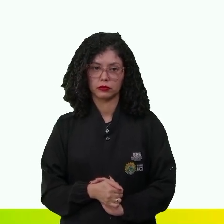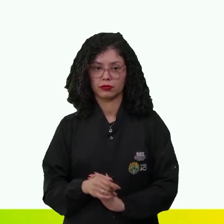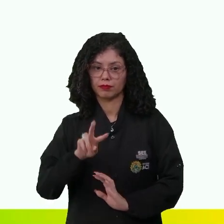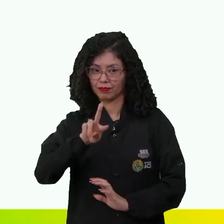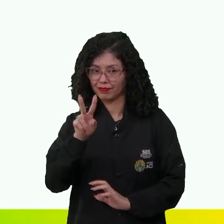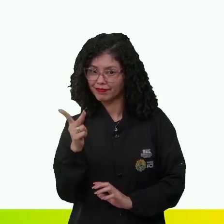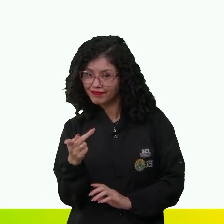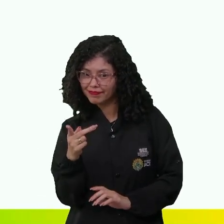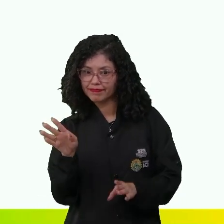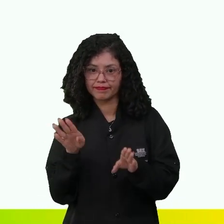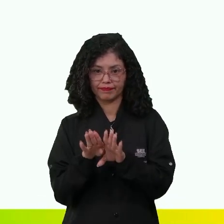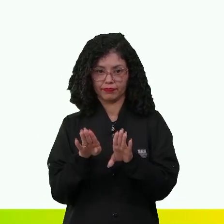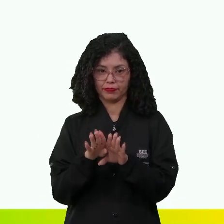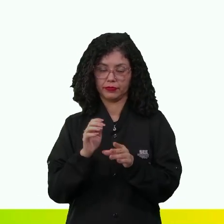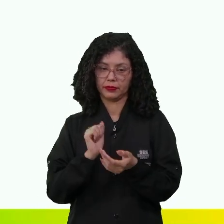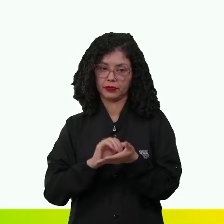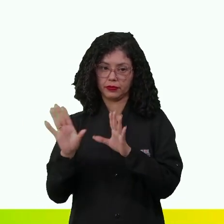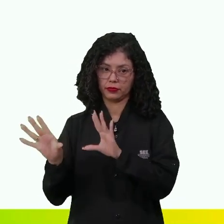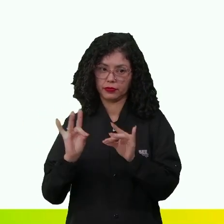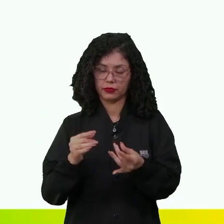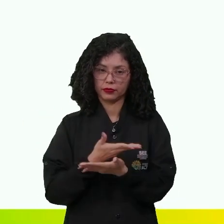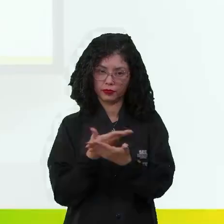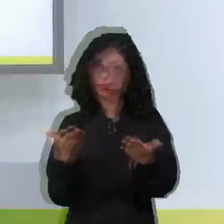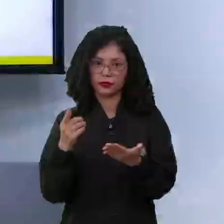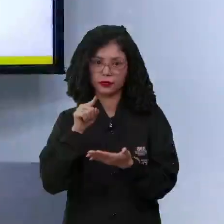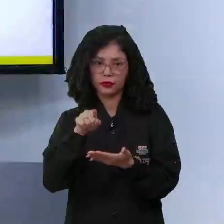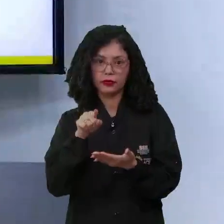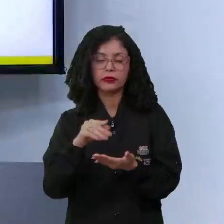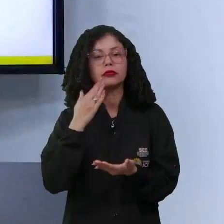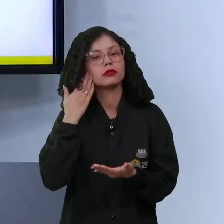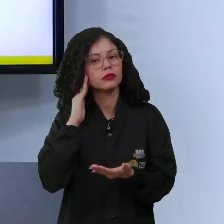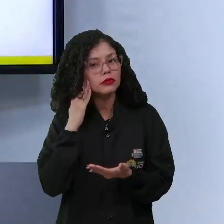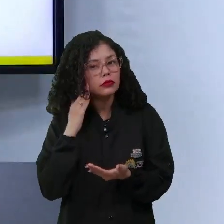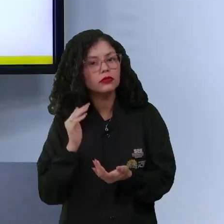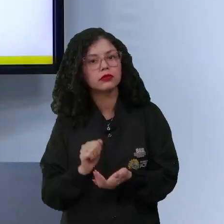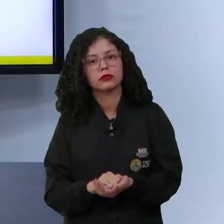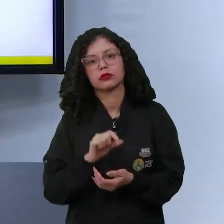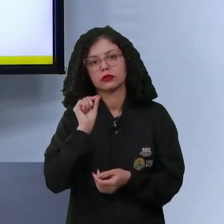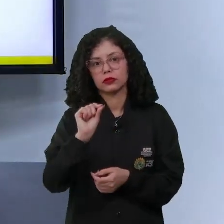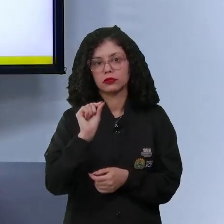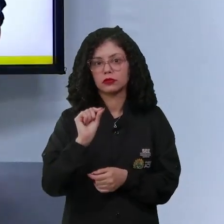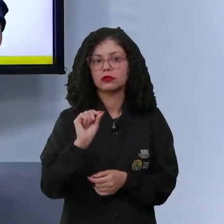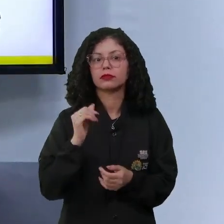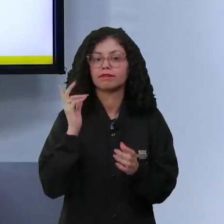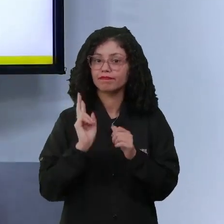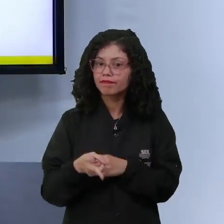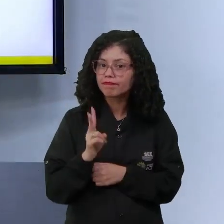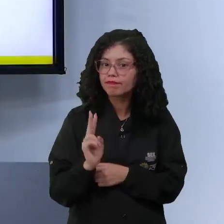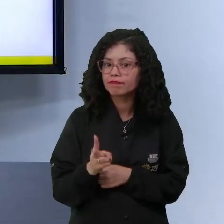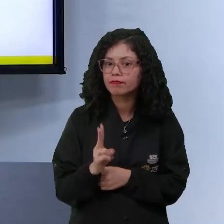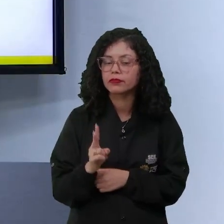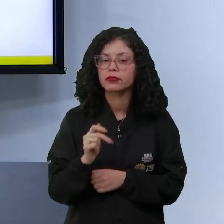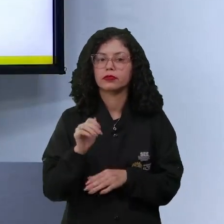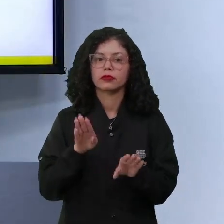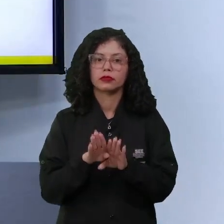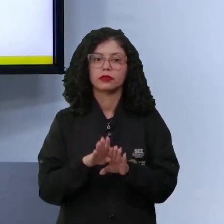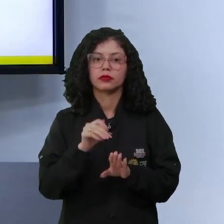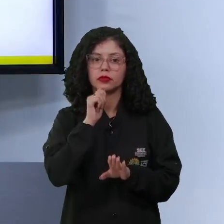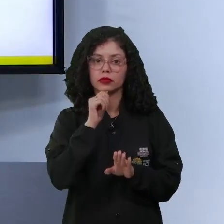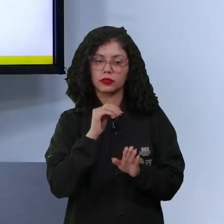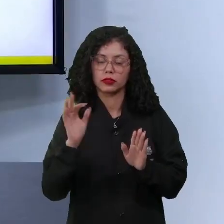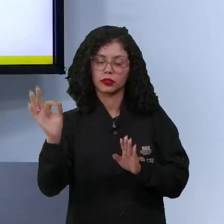inversamente proporcional. Eu quis trazer essa questão para você entender que nem sempre